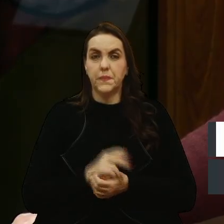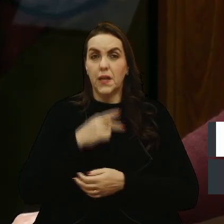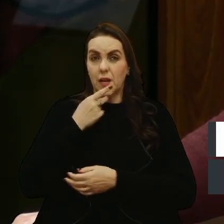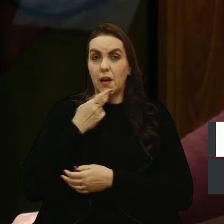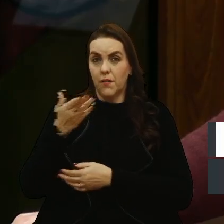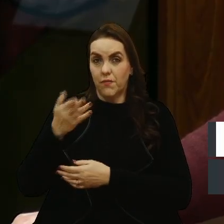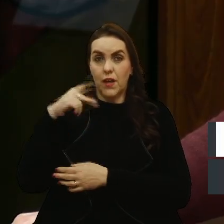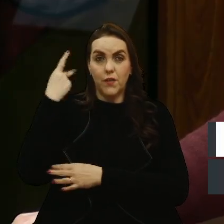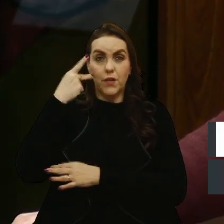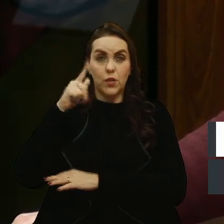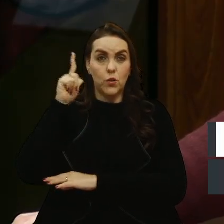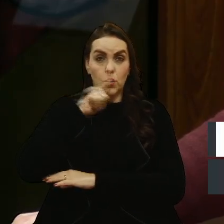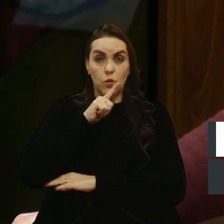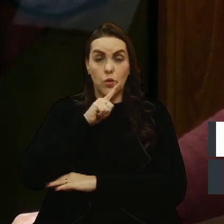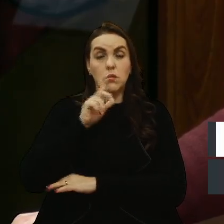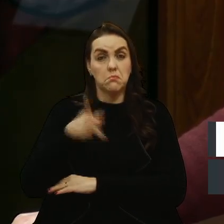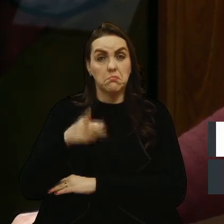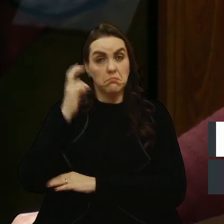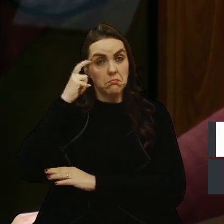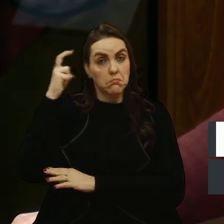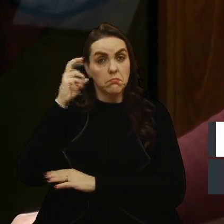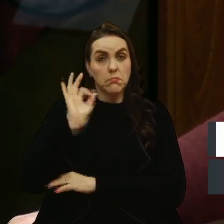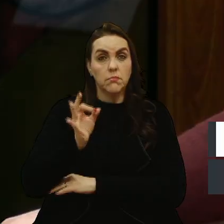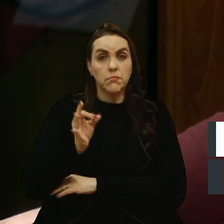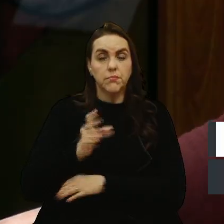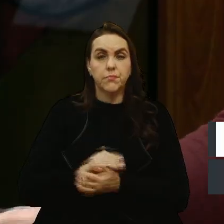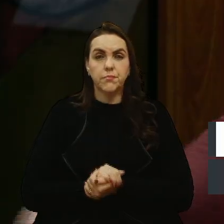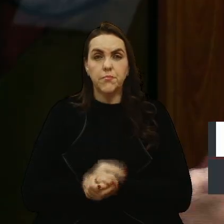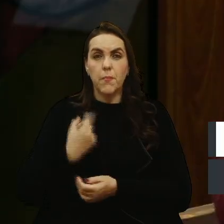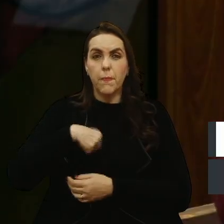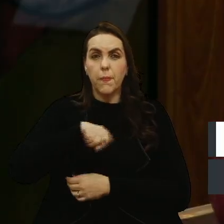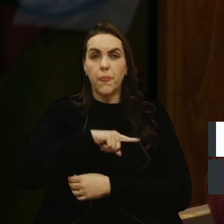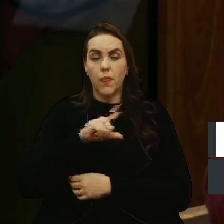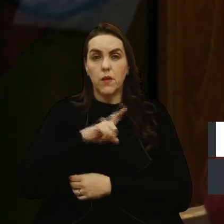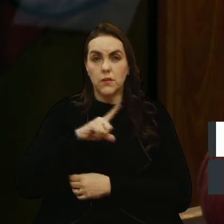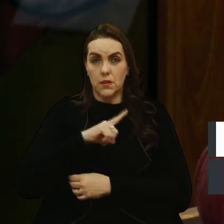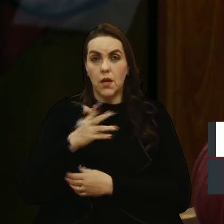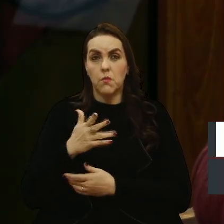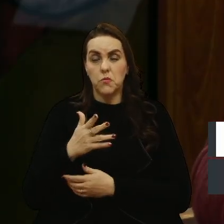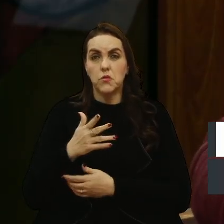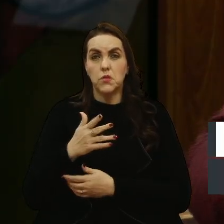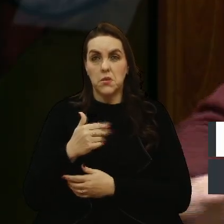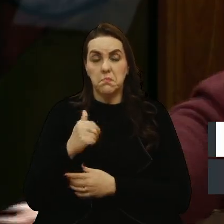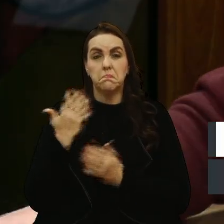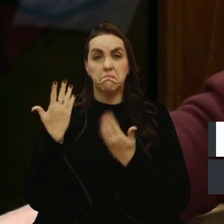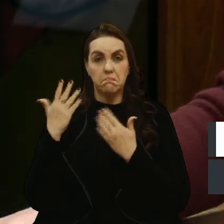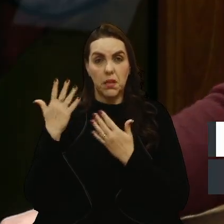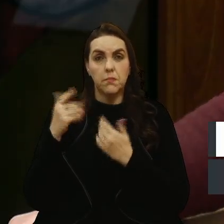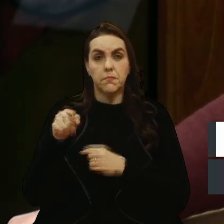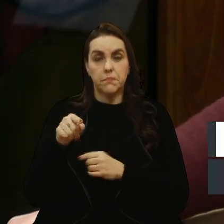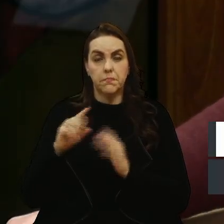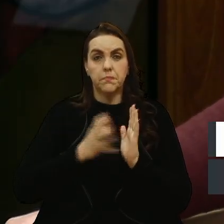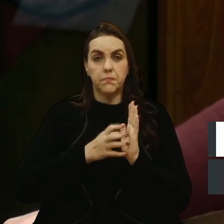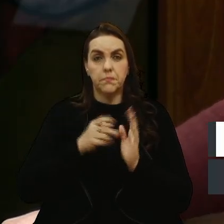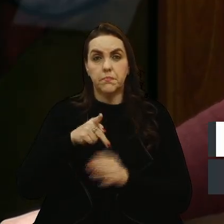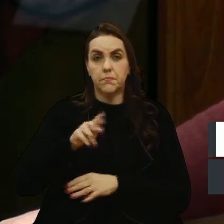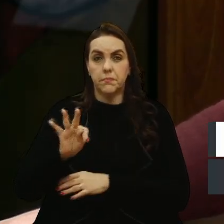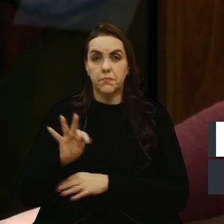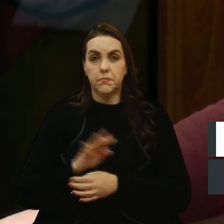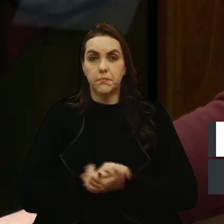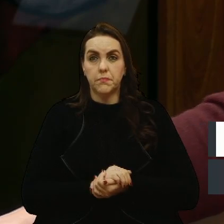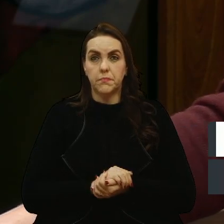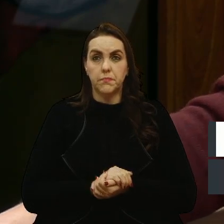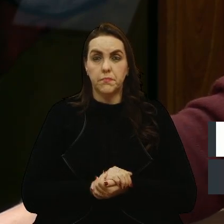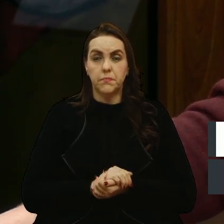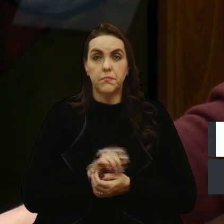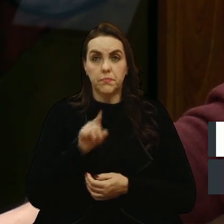vereador Lucas foi muito inteligente. Nós temos que tirar o chapéu para o Partido dos Trabalhadores.